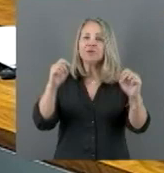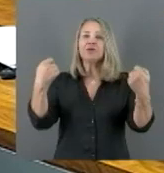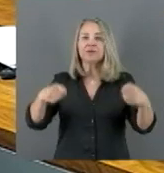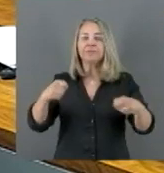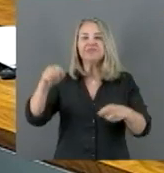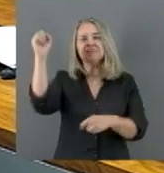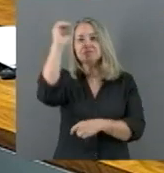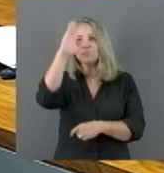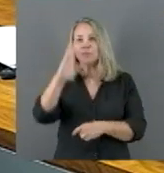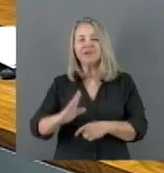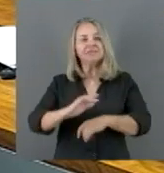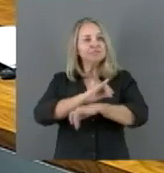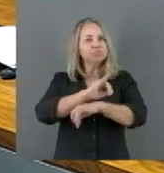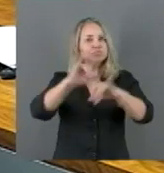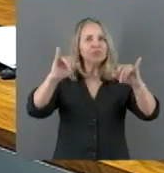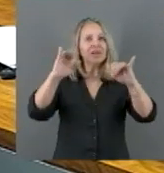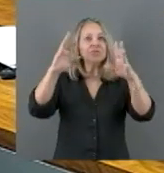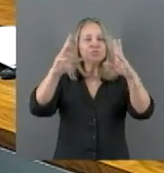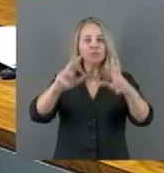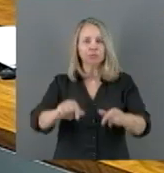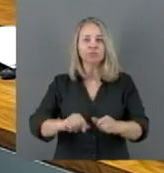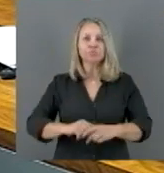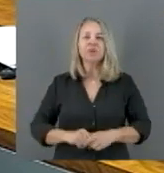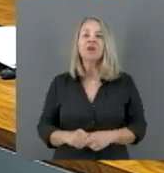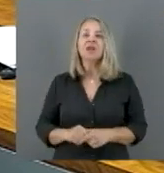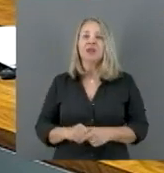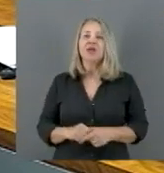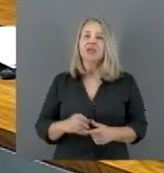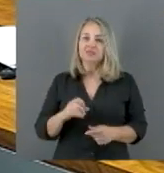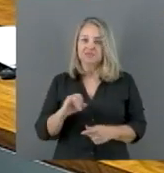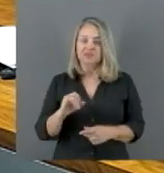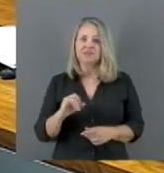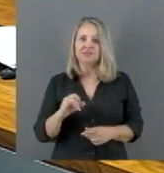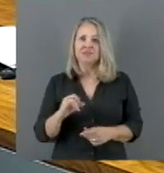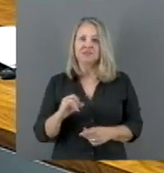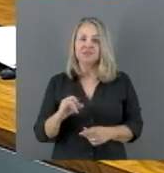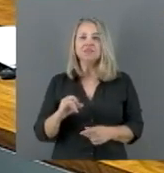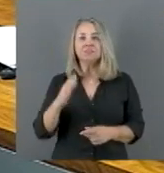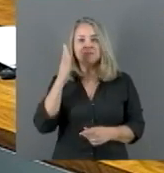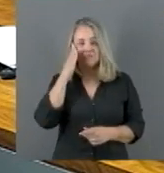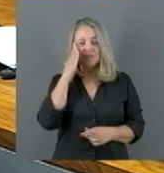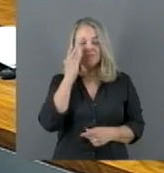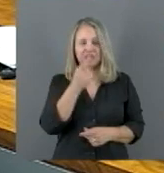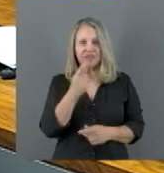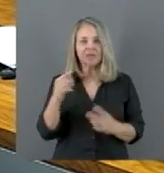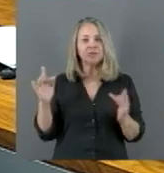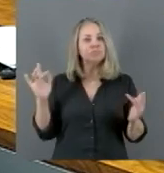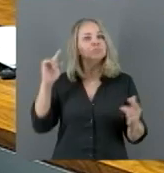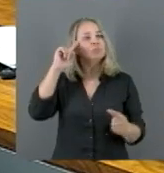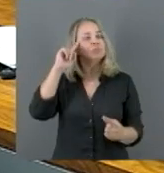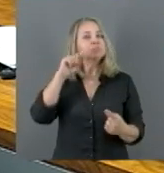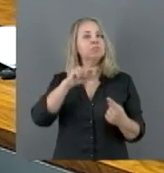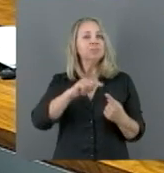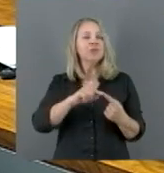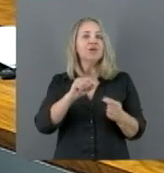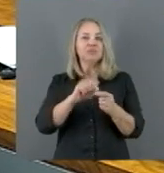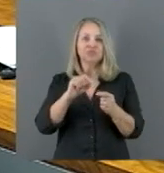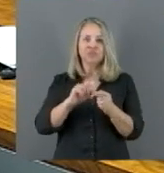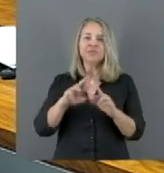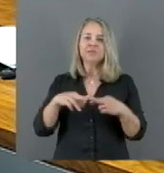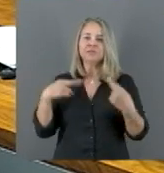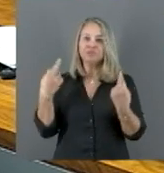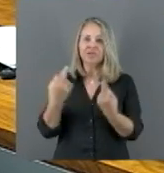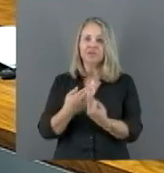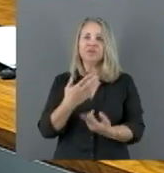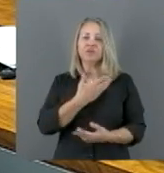ecoar em todo o Brasil. Eu tomaria a ousadia, se a Vossa Excelência assim entender, nós fazermos até, de repente, uma audiência